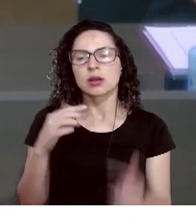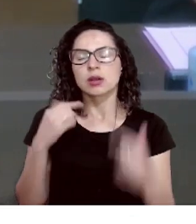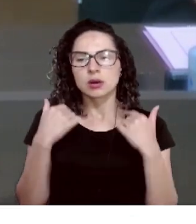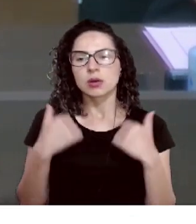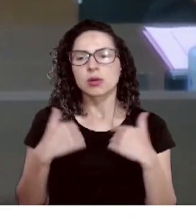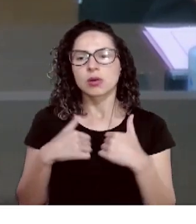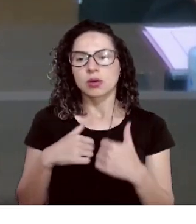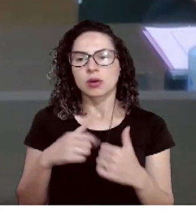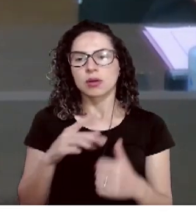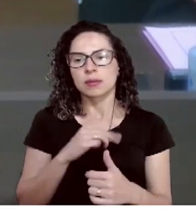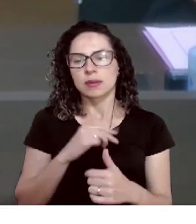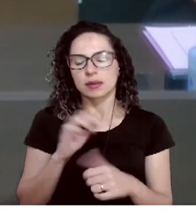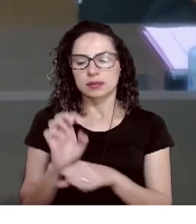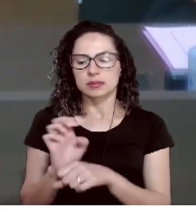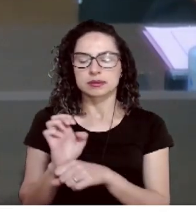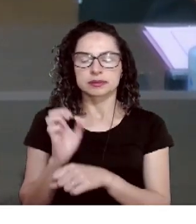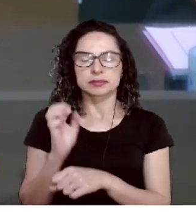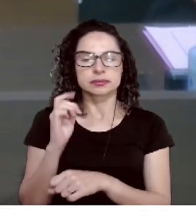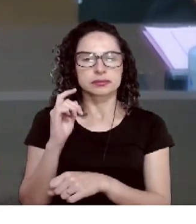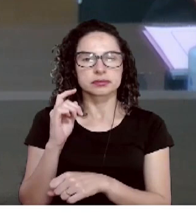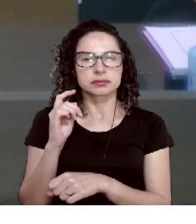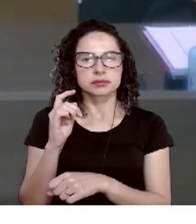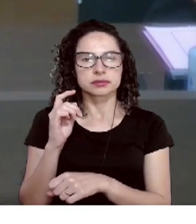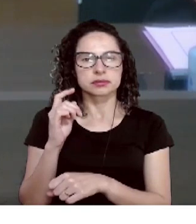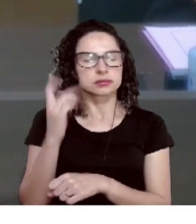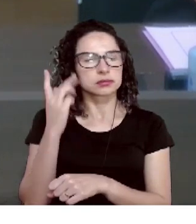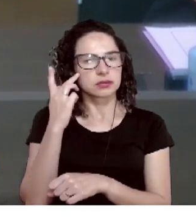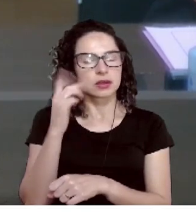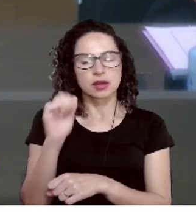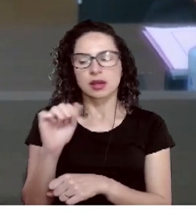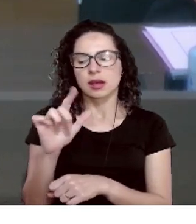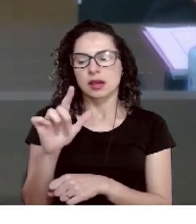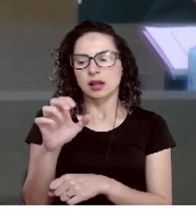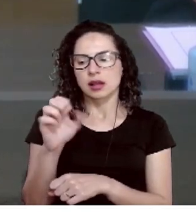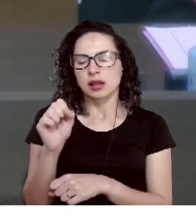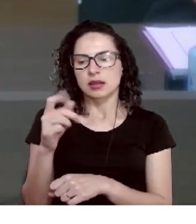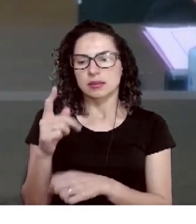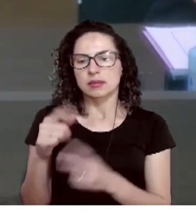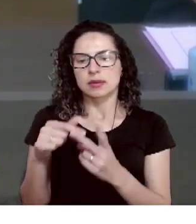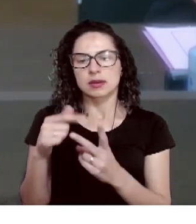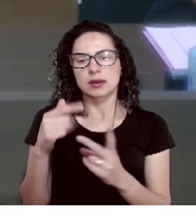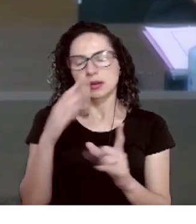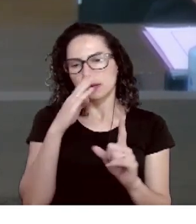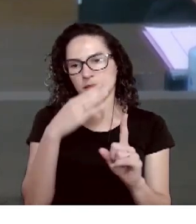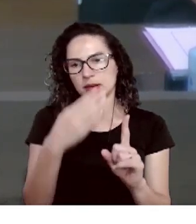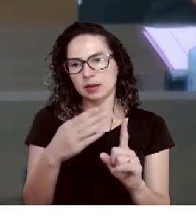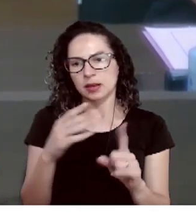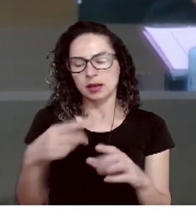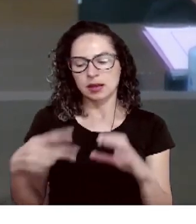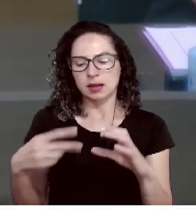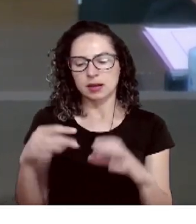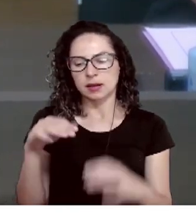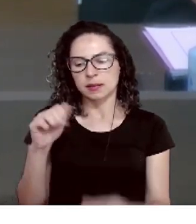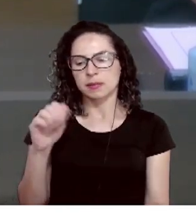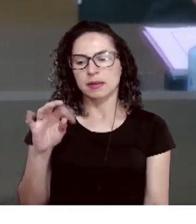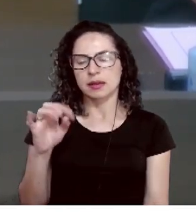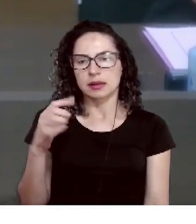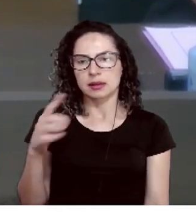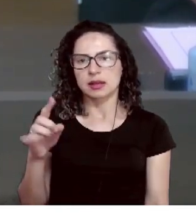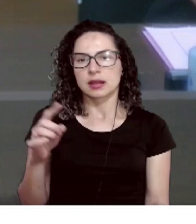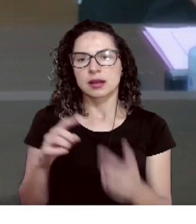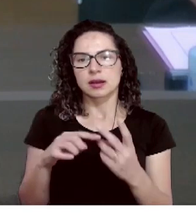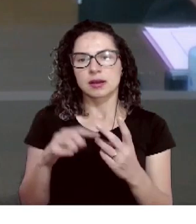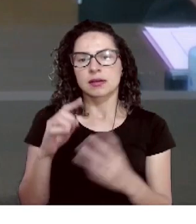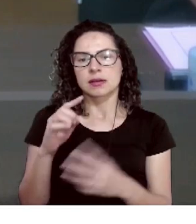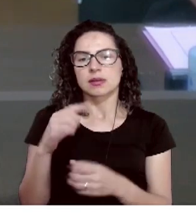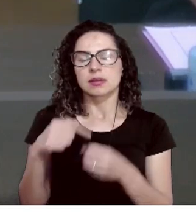do Estado de São Paulo pela Alesp, honra ao mérito da Câmara Municipal de Matão, cidade jauense pela